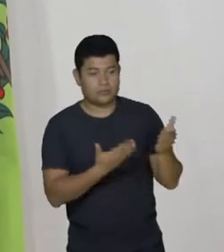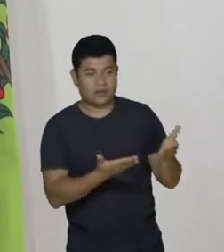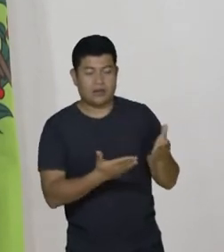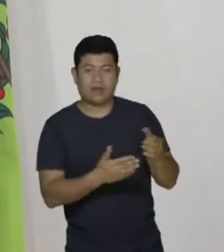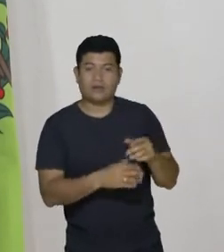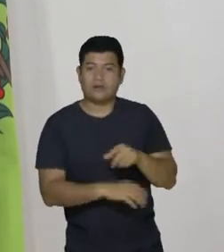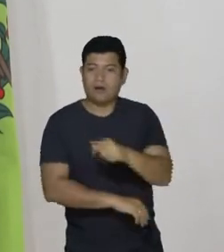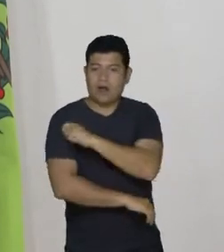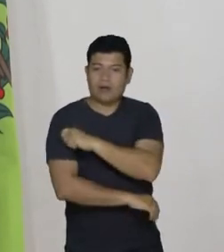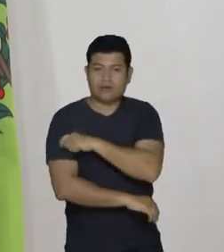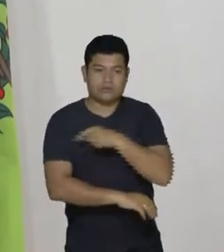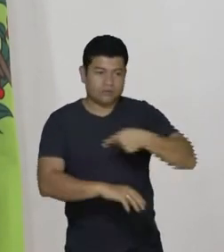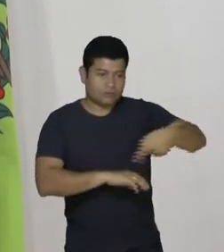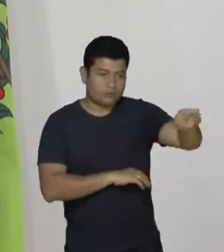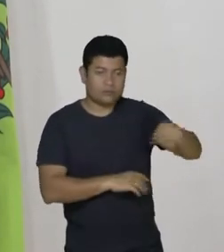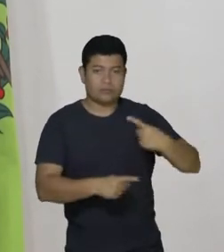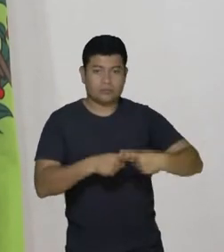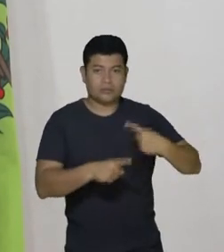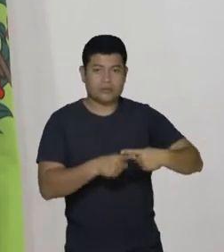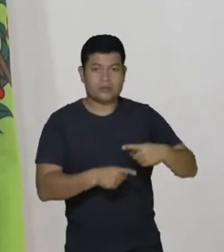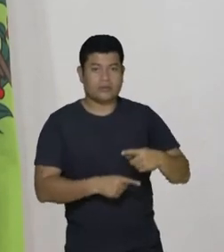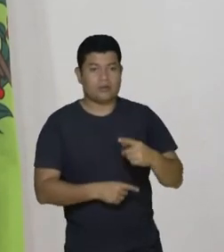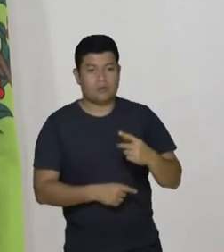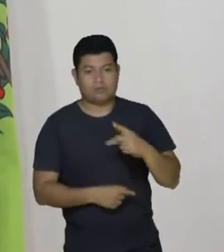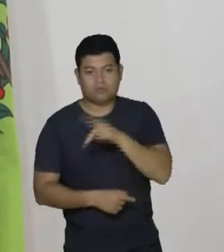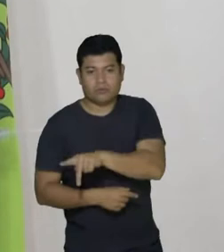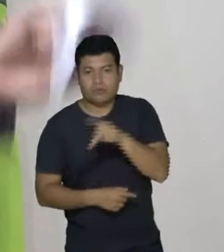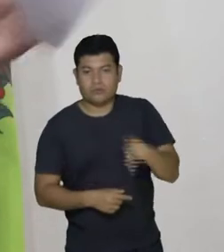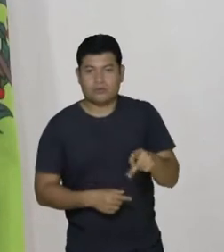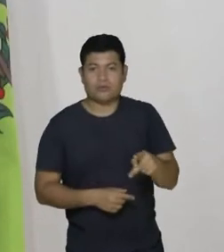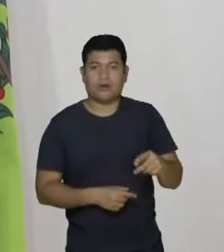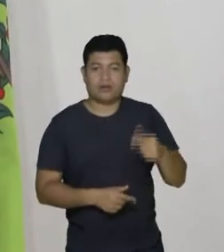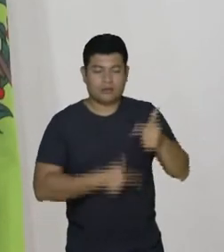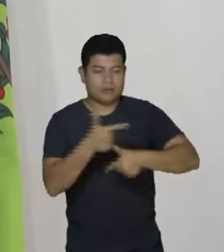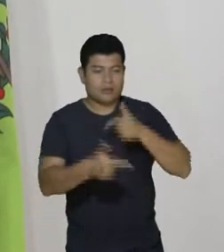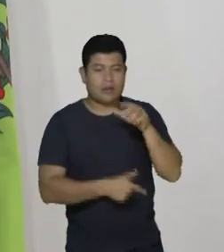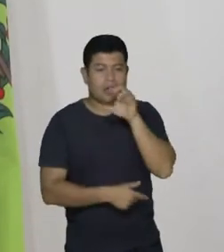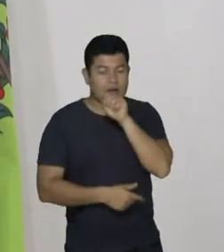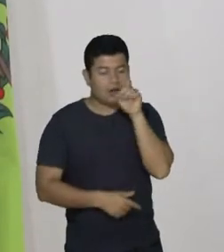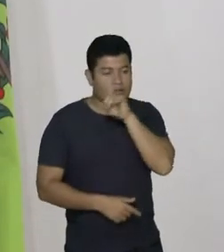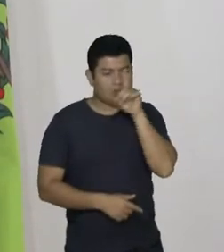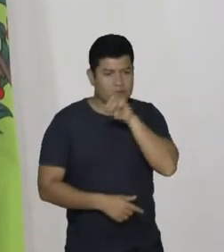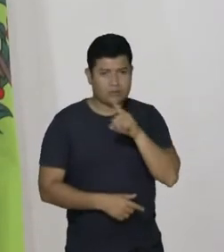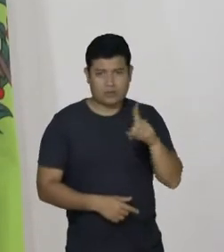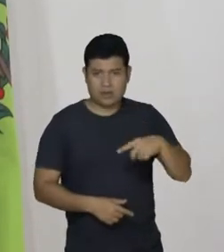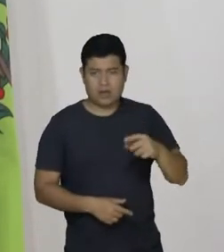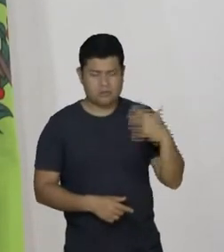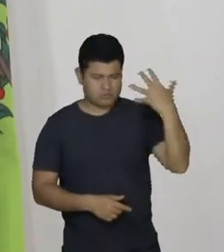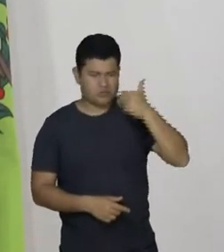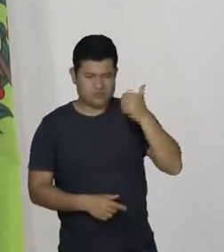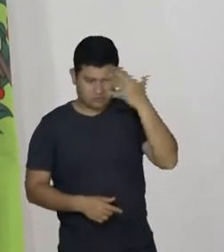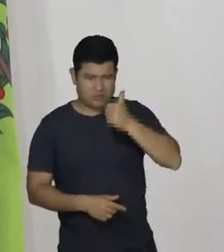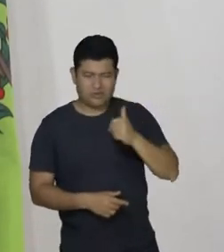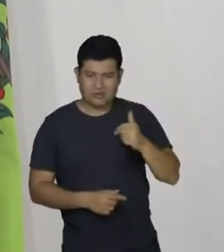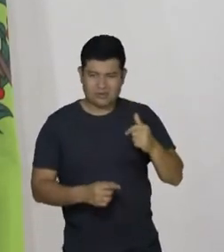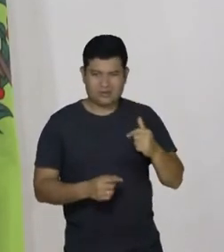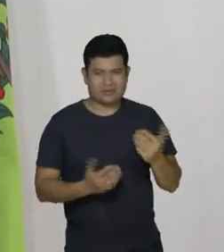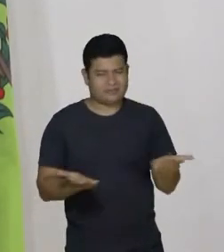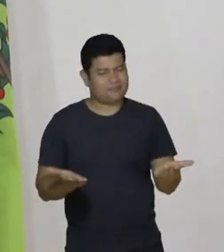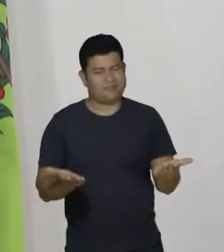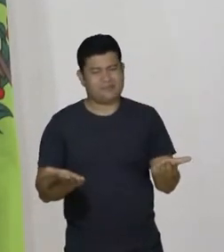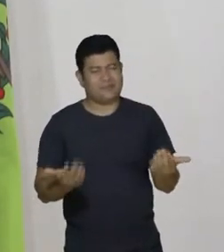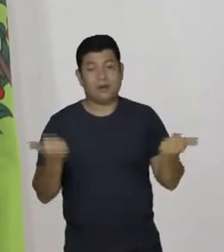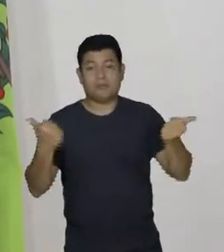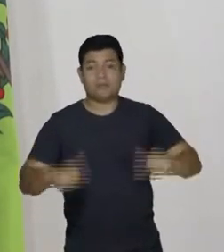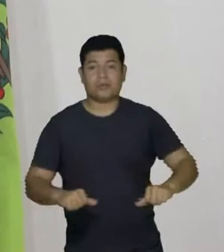rua porque o professor vai trabalhar sábado e domingo. Aí é bonito. Mas pior do que isso, é